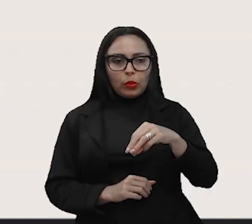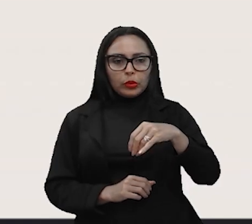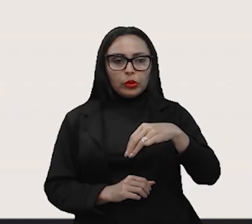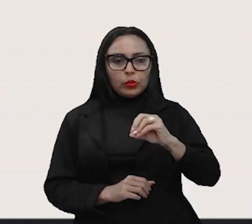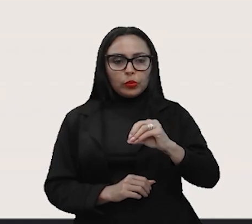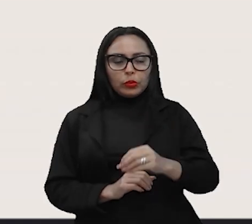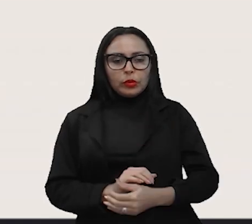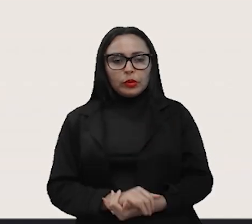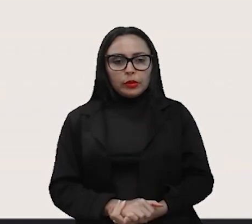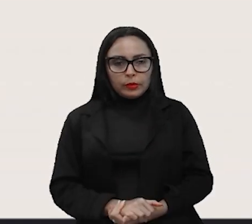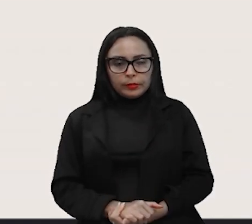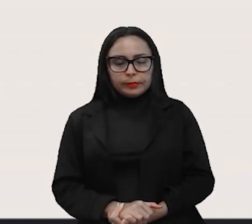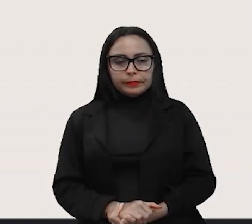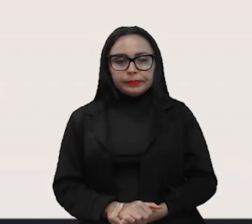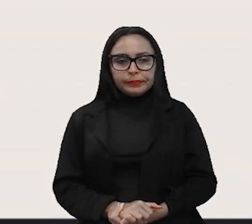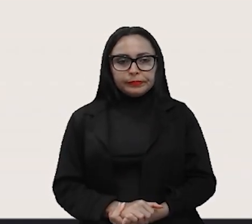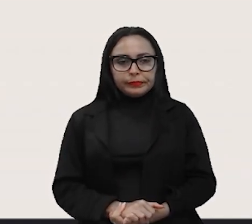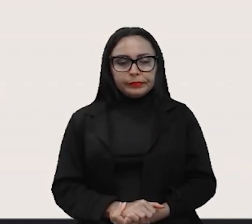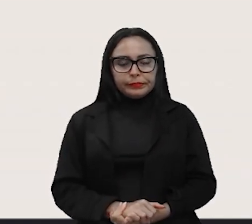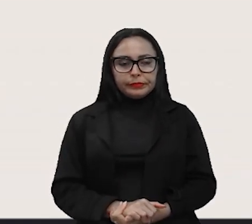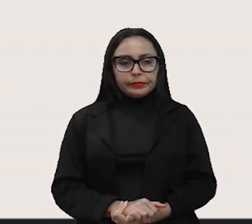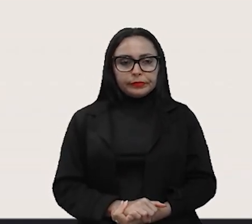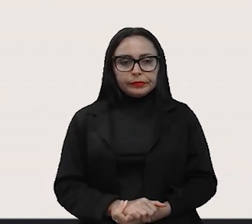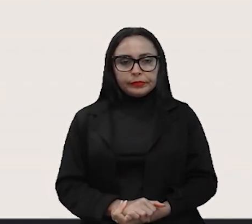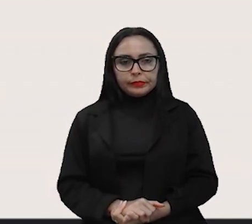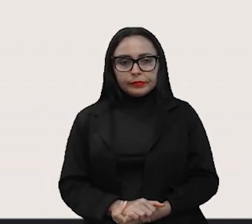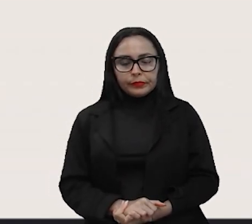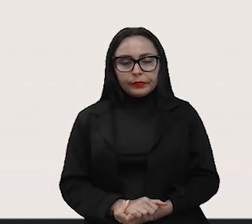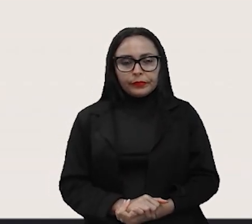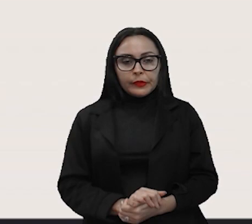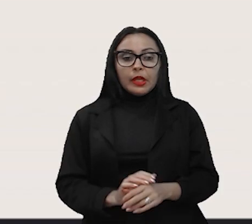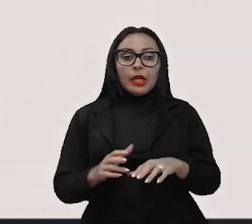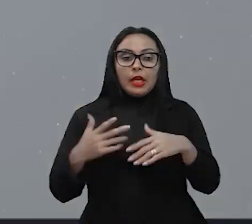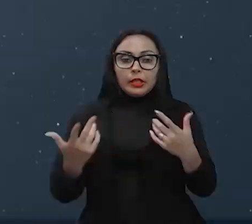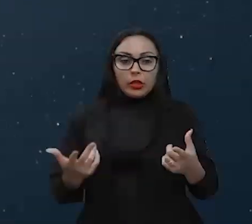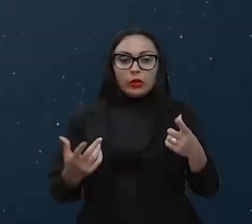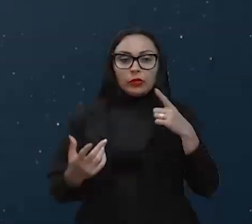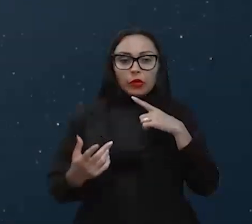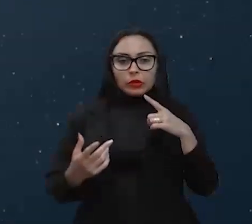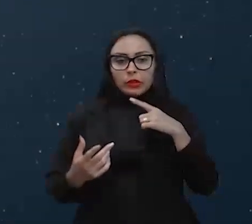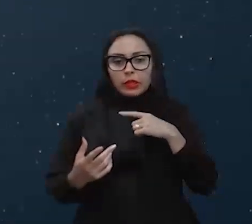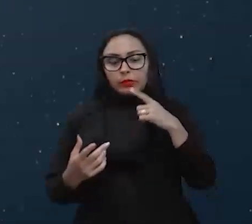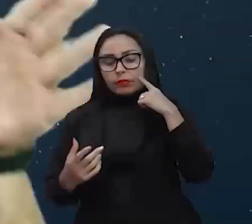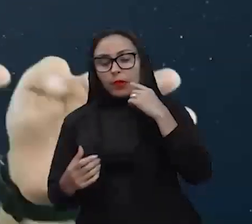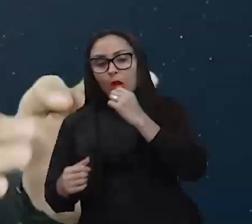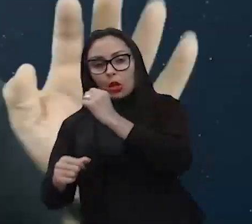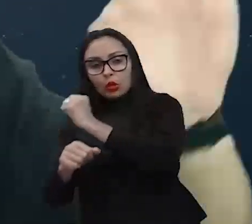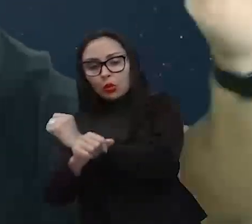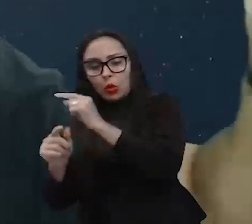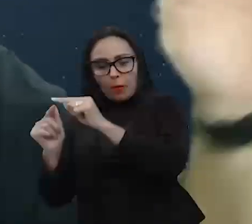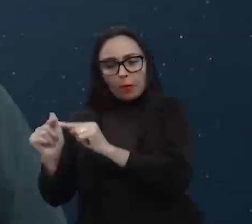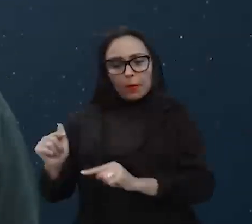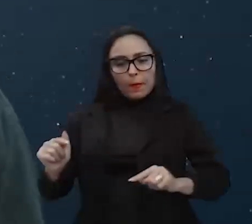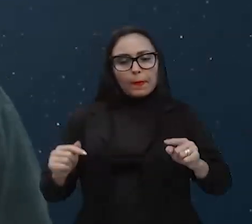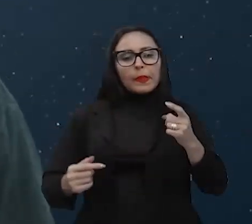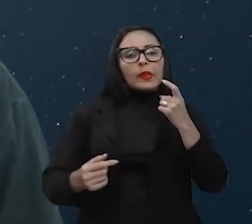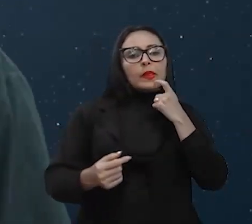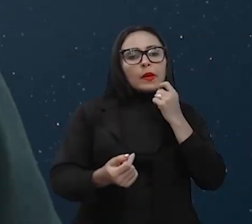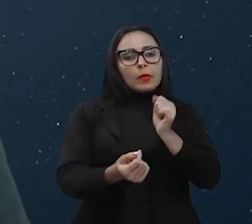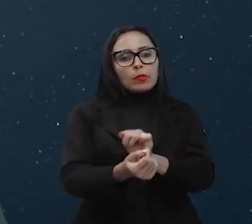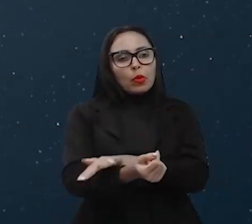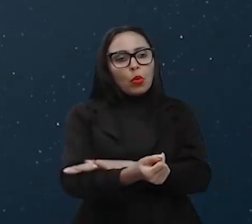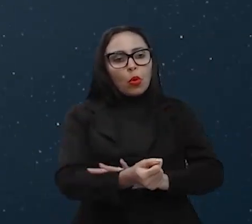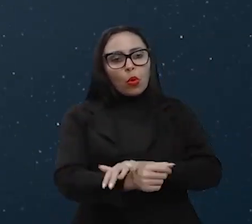É o paratormônio. Então eu vou ter do cálcio, veja, do sangue pro osso,